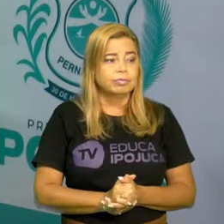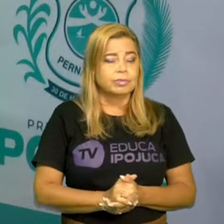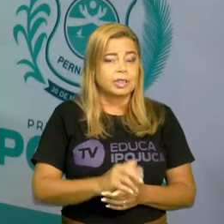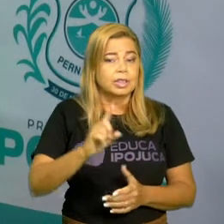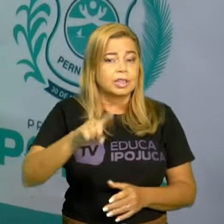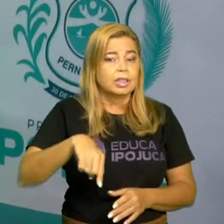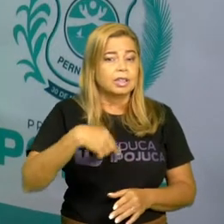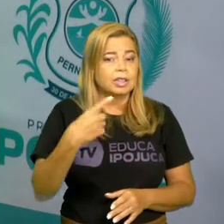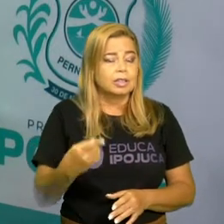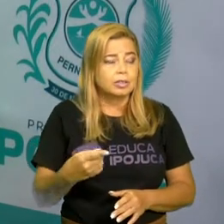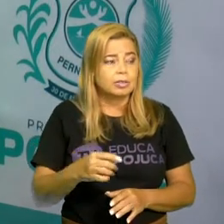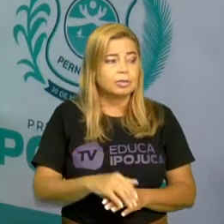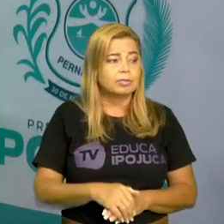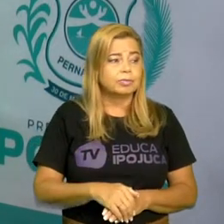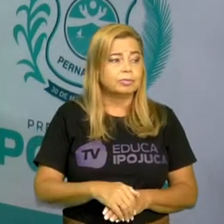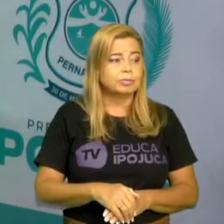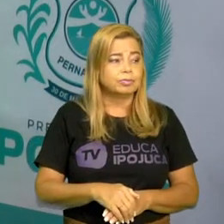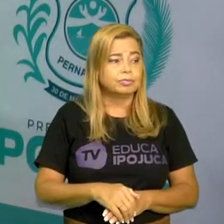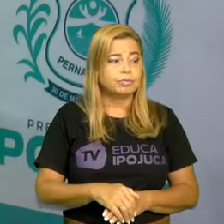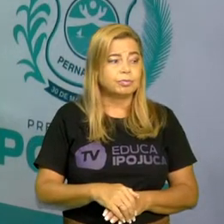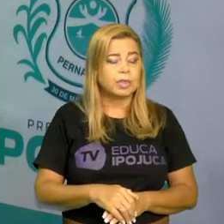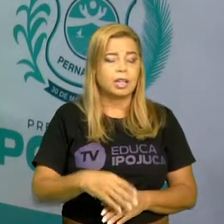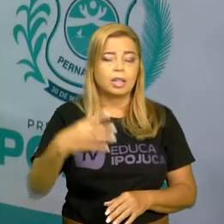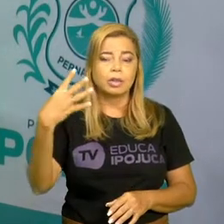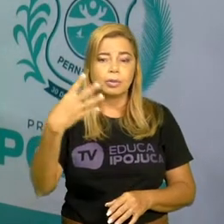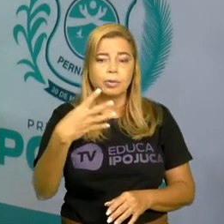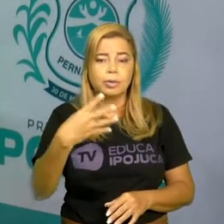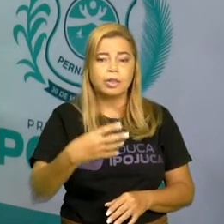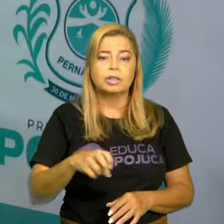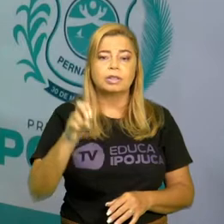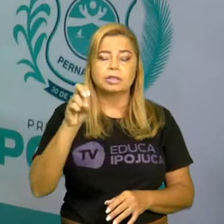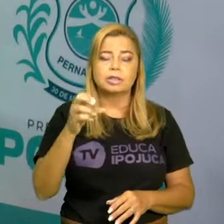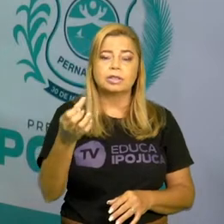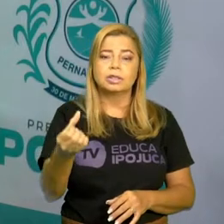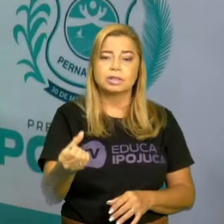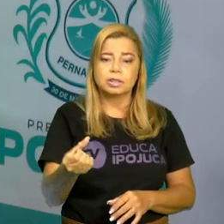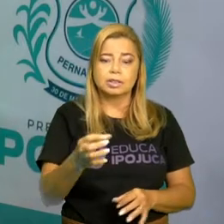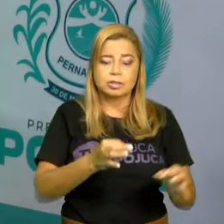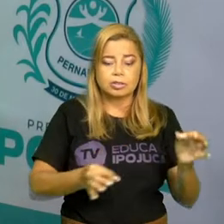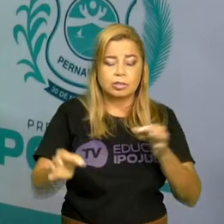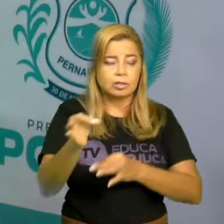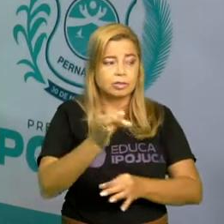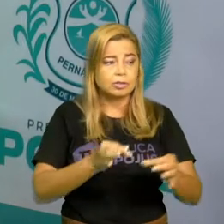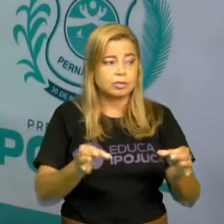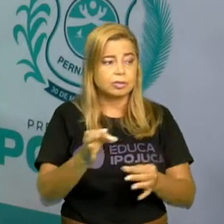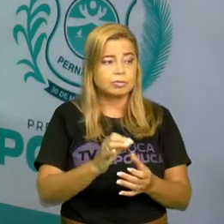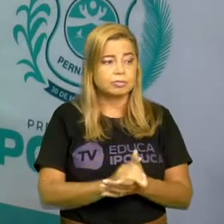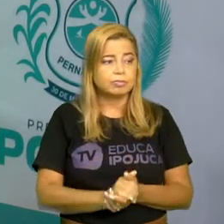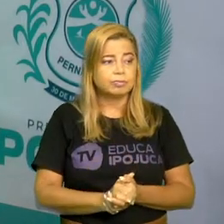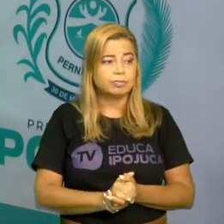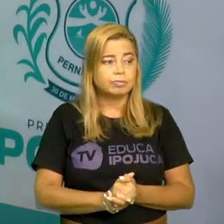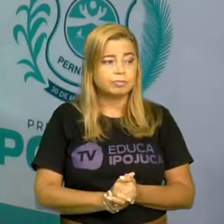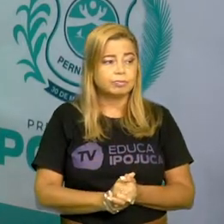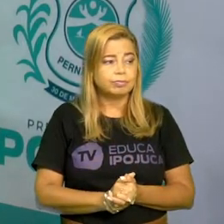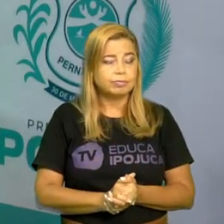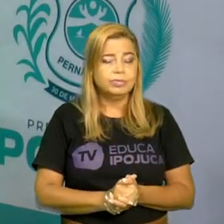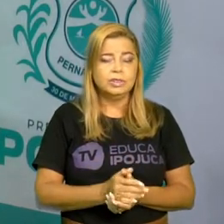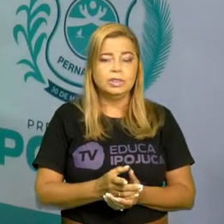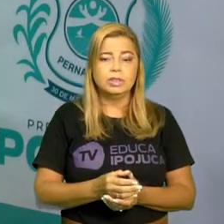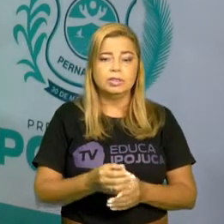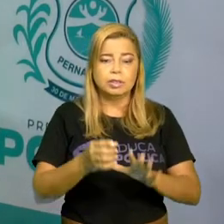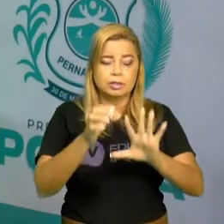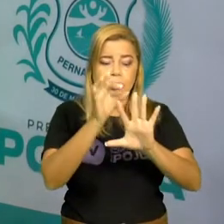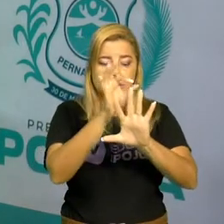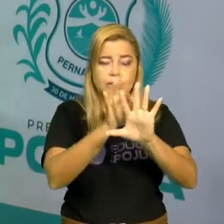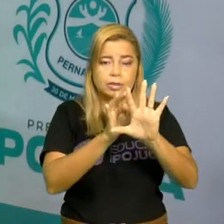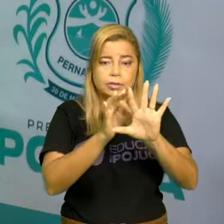segunda ordem. Nós temos quarta ordem, quinta e sexta, que representa. Vamos ver aqui. Nossas bolinhas verdes